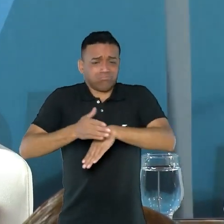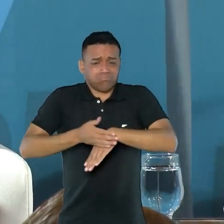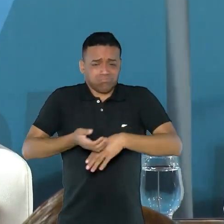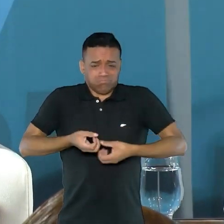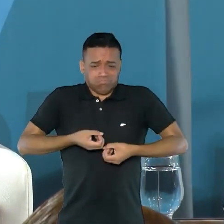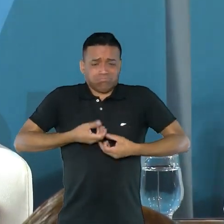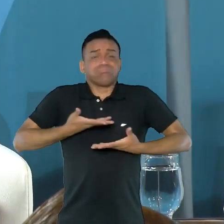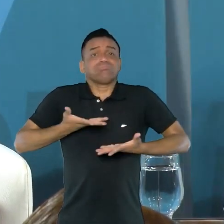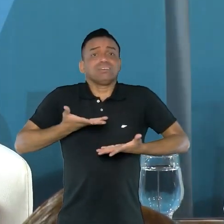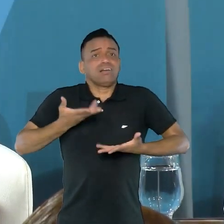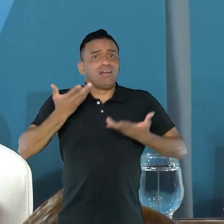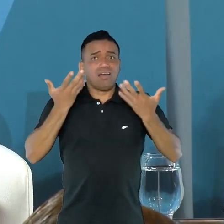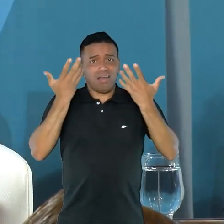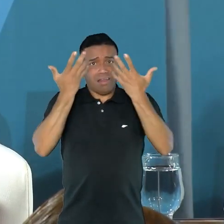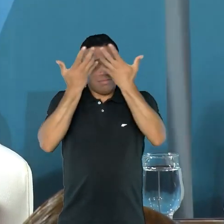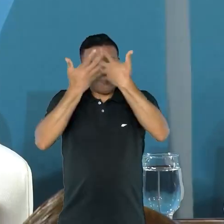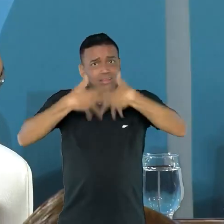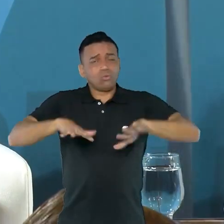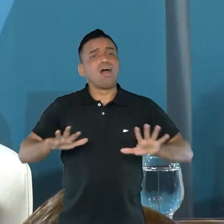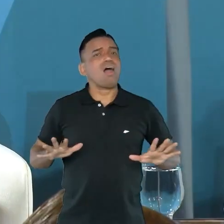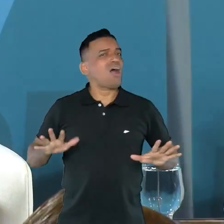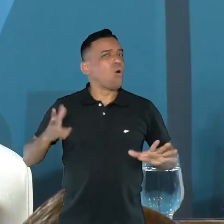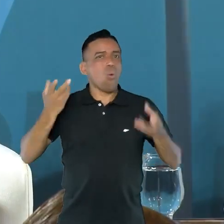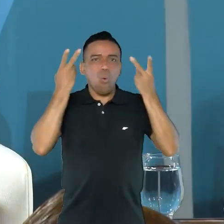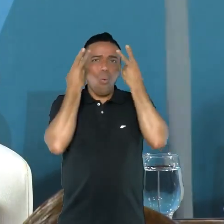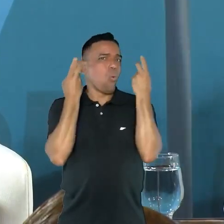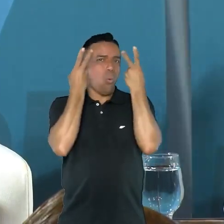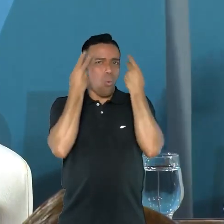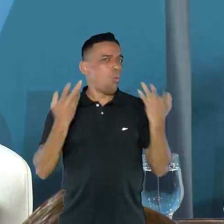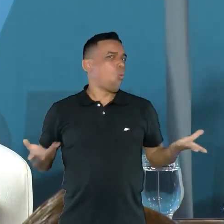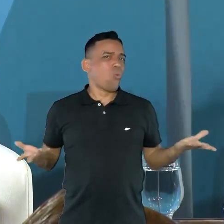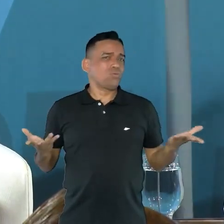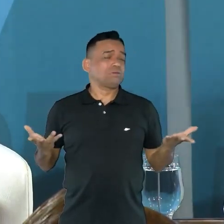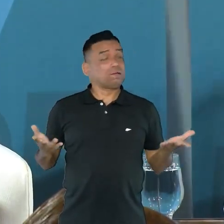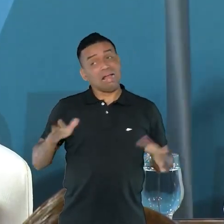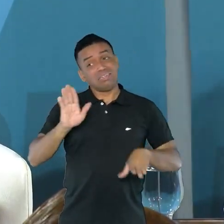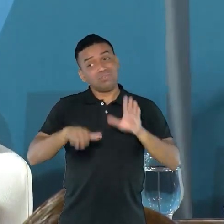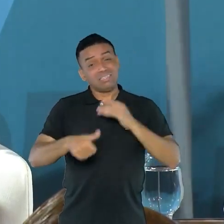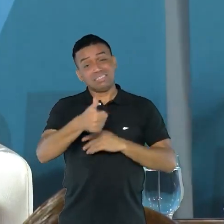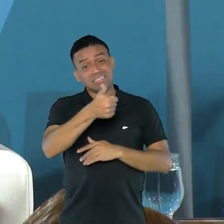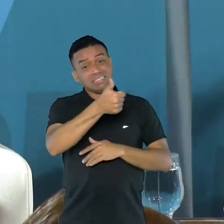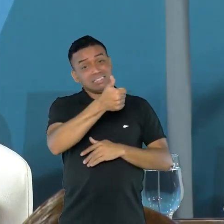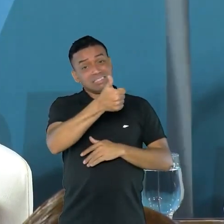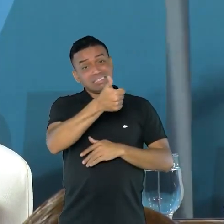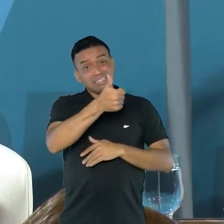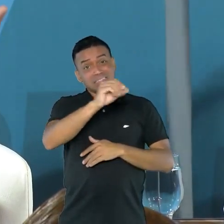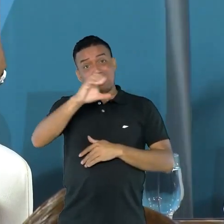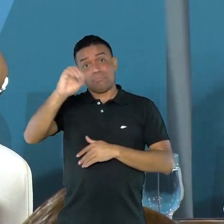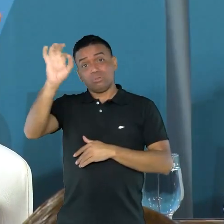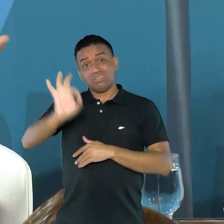faz, né, de um modo tão confessional, ainda que não seja 100% autobiográfico, né, mas você está dizendo de coisas